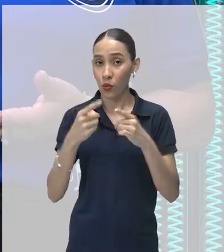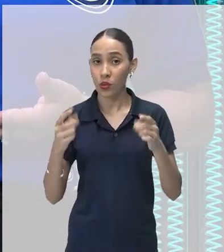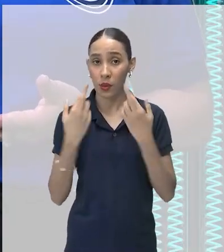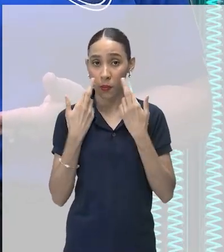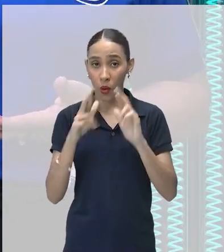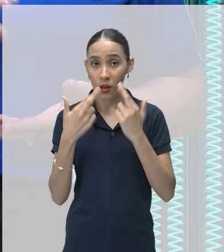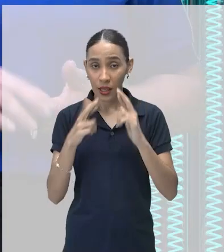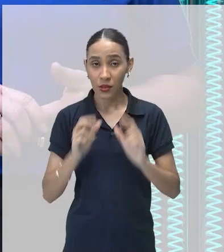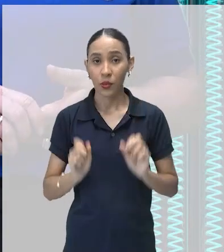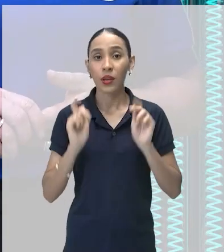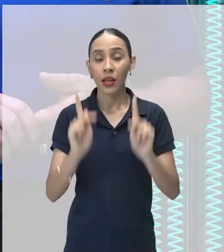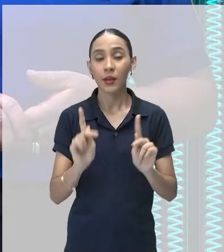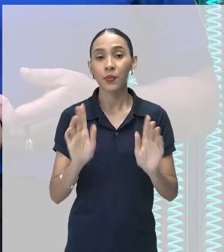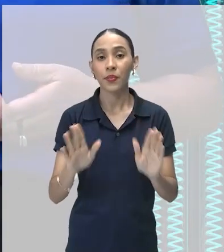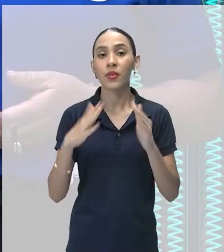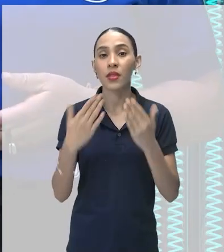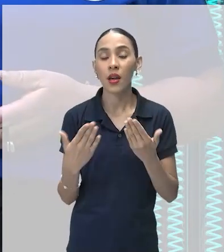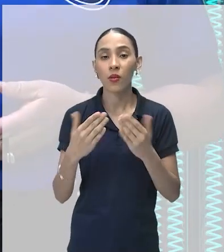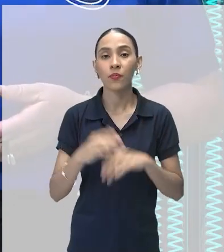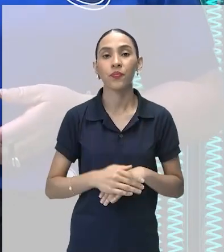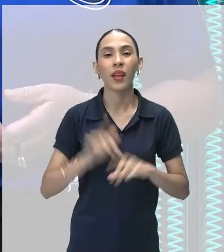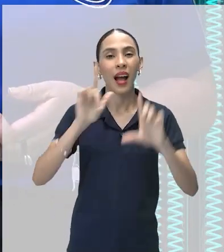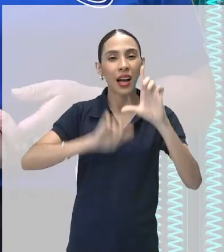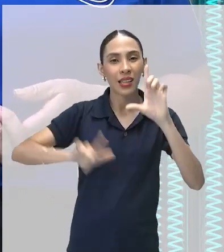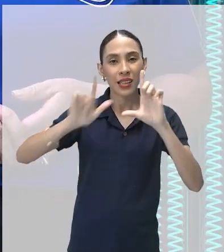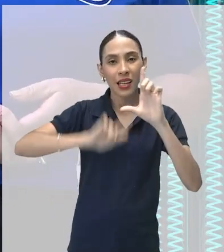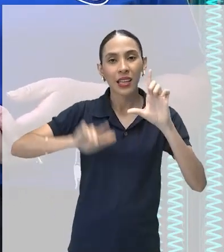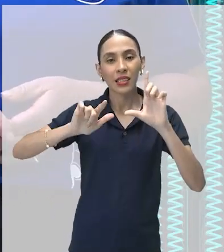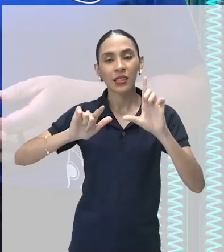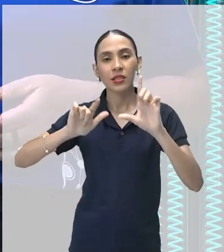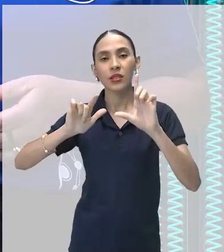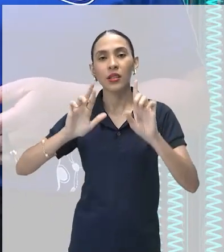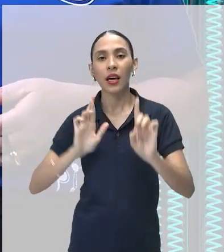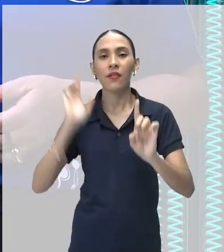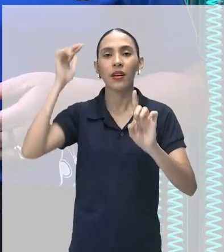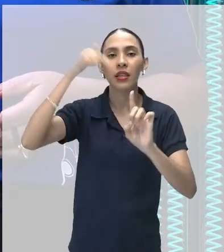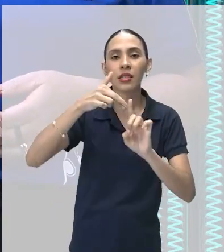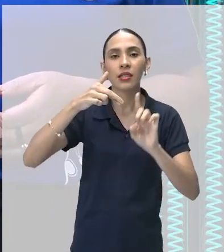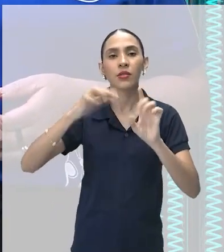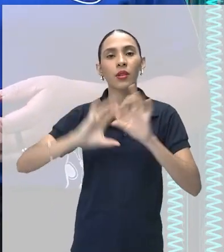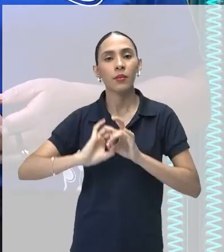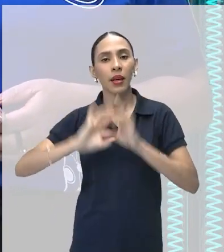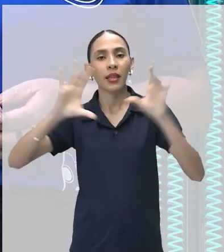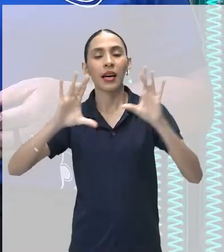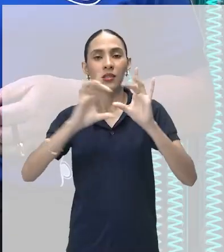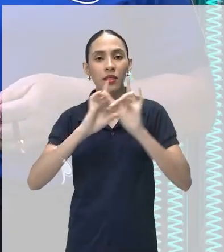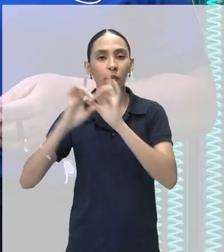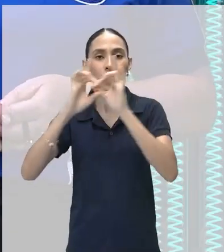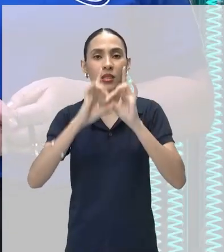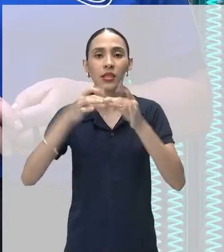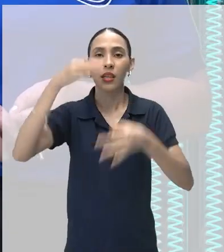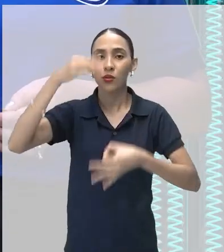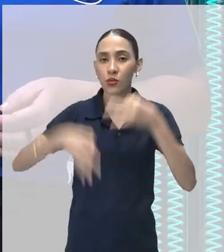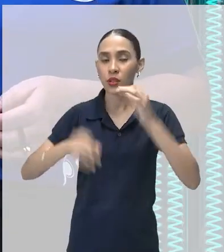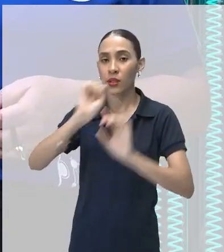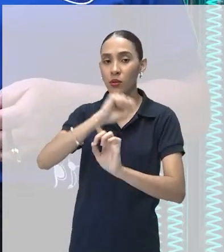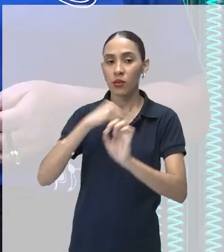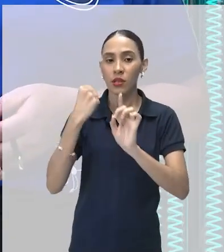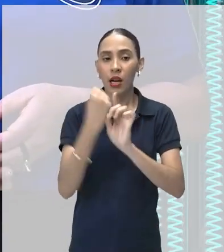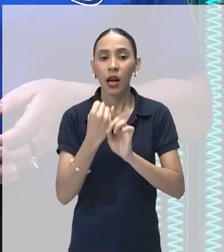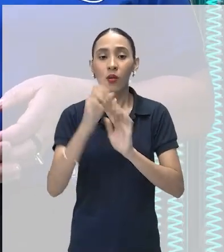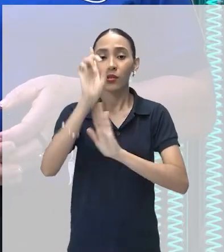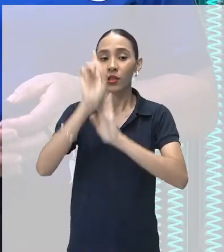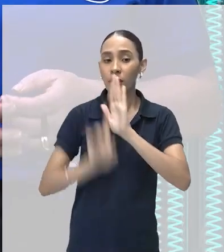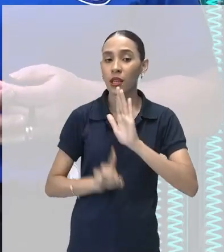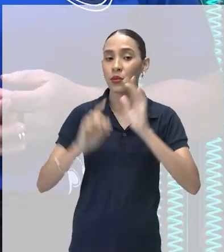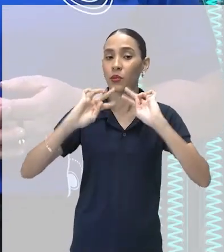protesto, certo? Então, as letras tratam de temas como liberdade, democracia, justiça social,